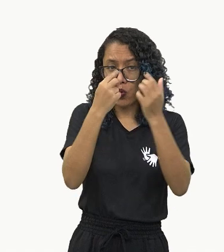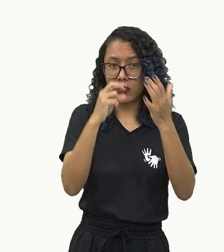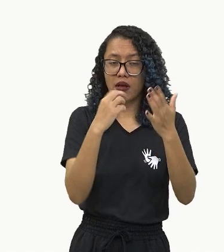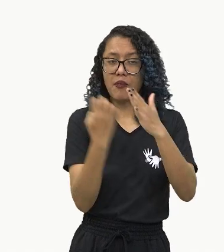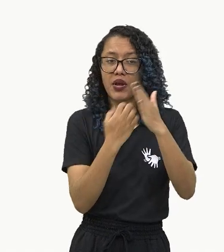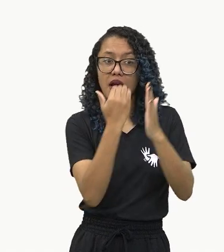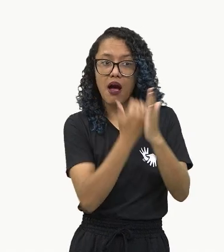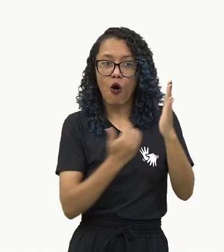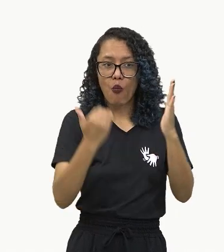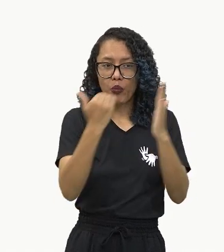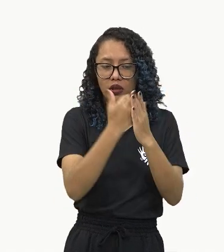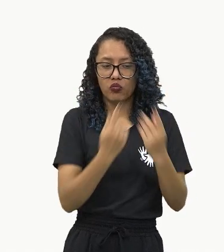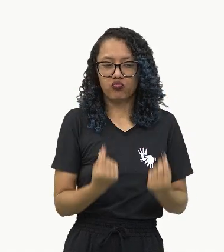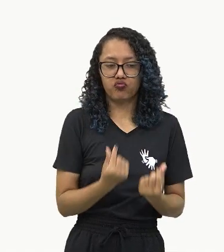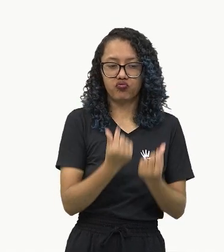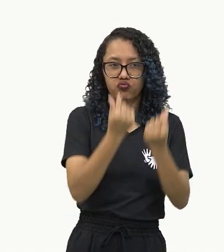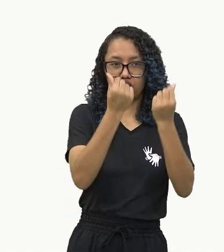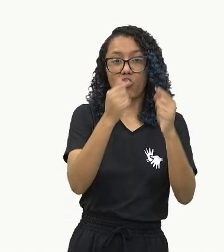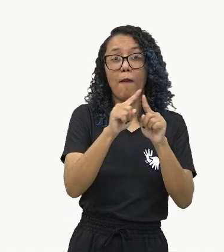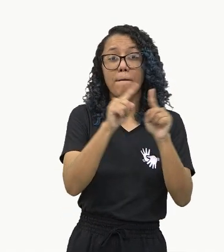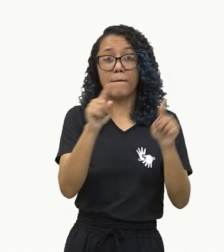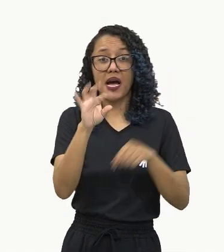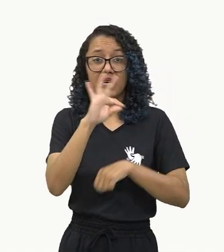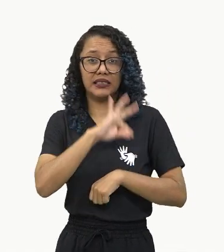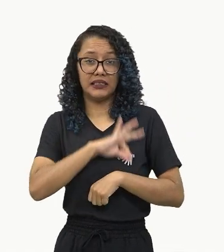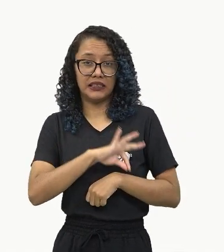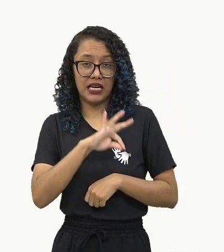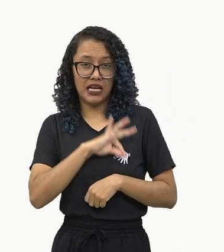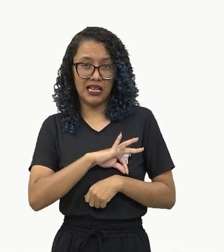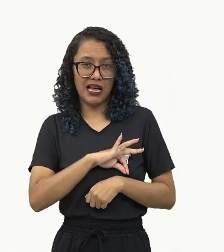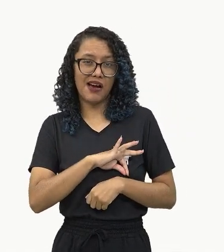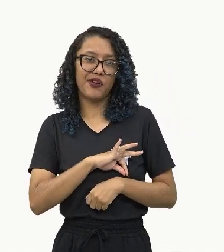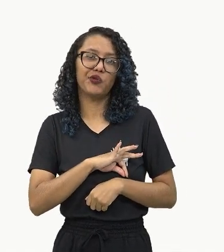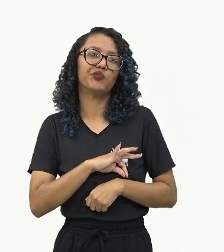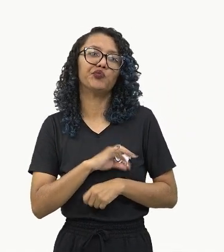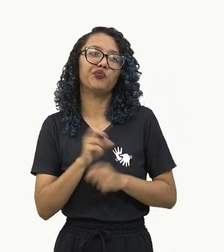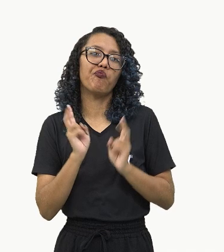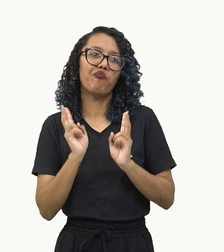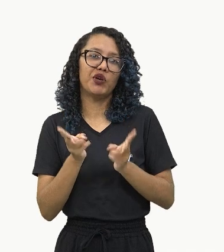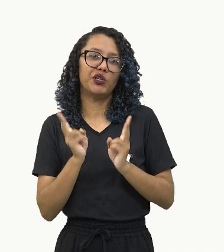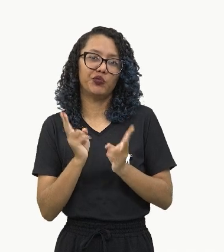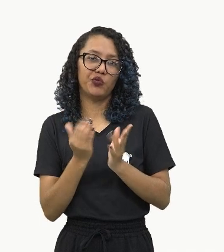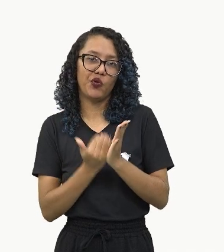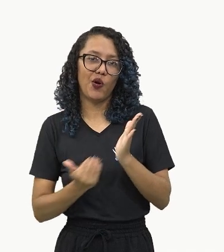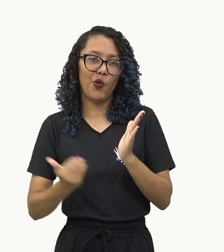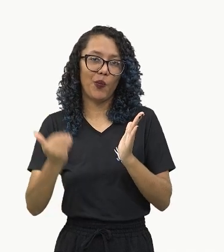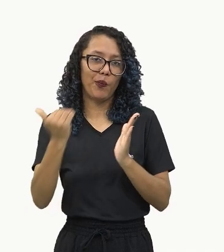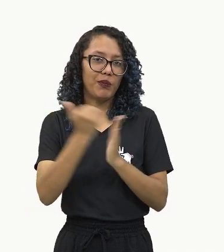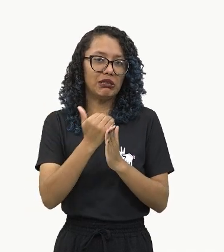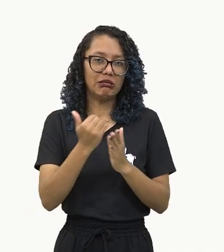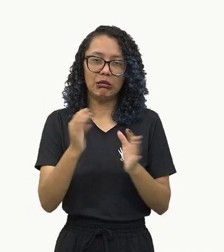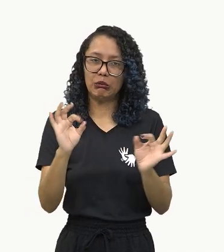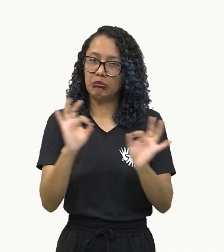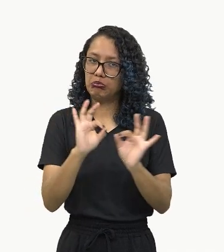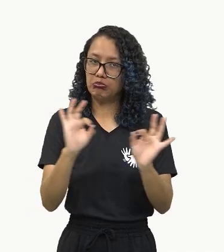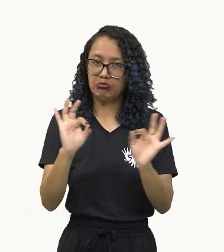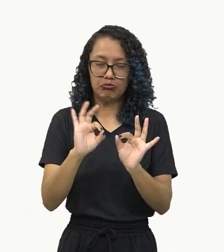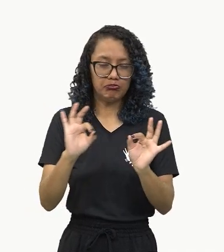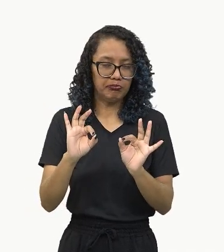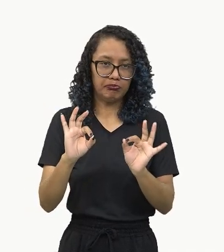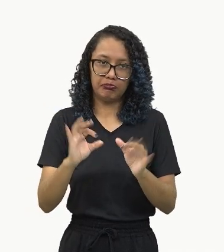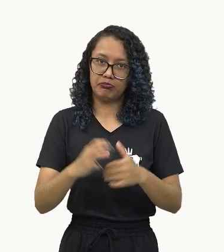eles ganham, né? Um desses dois aqui, o salário que eles ganham continua a mesma coisa. Nada de